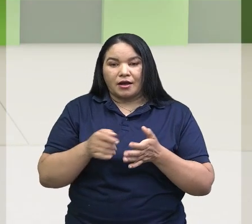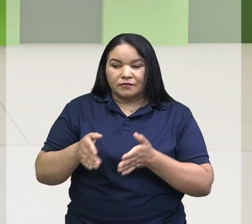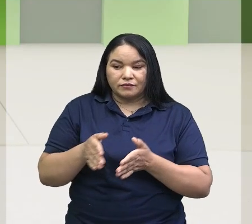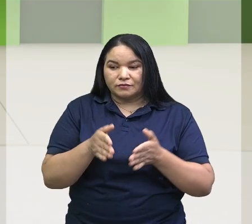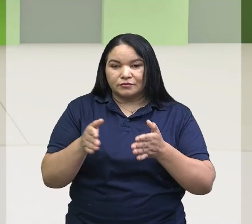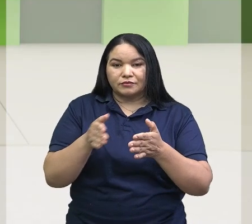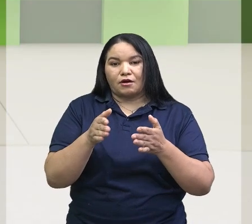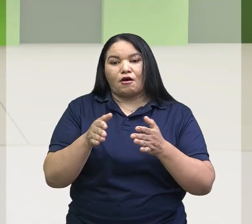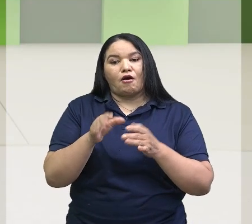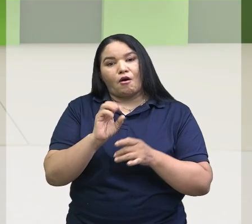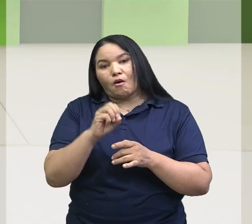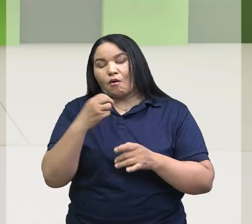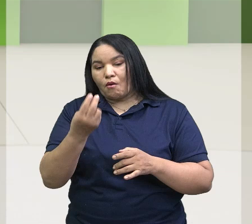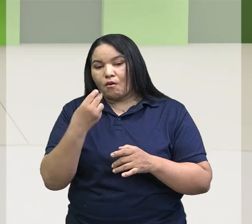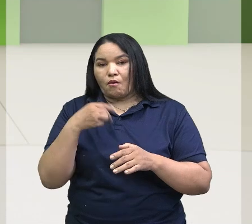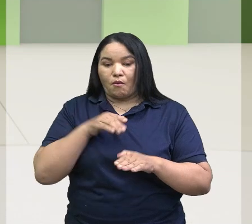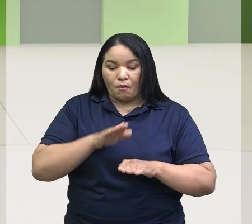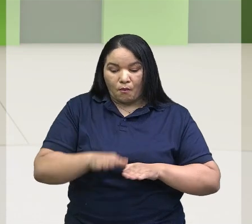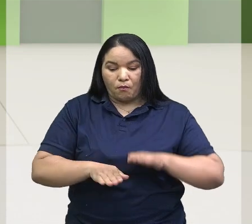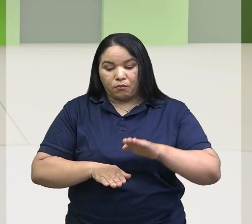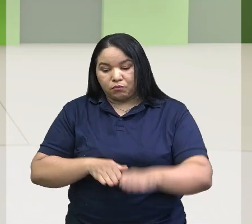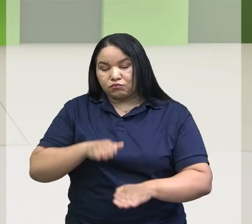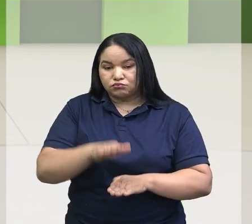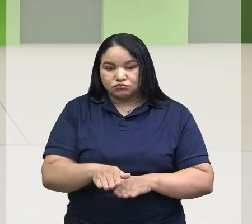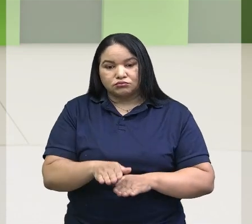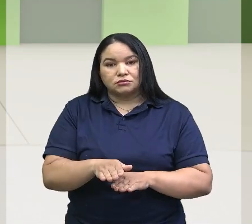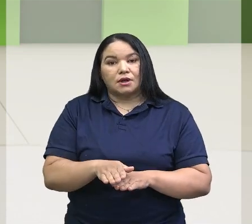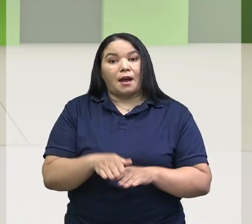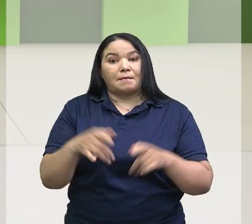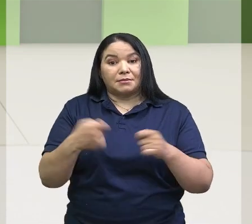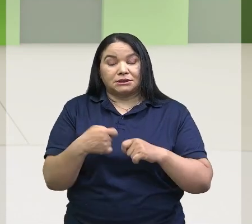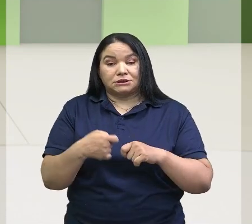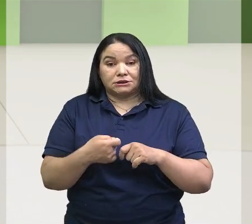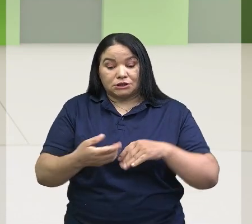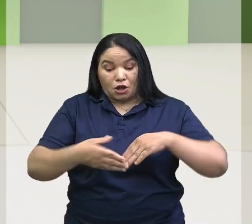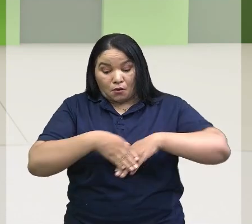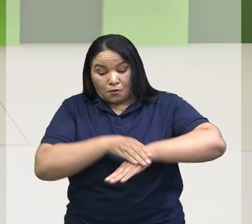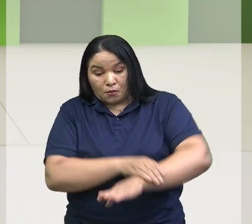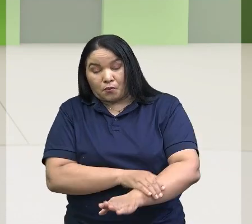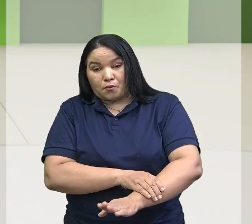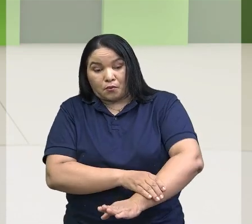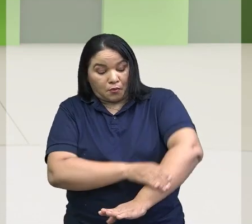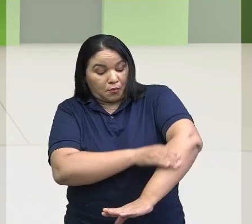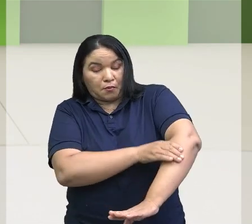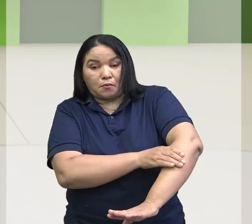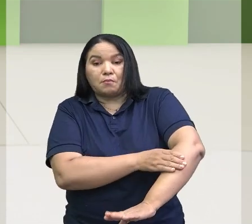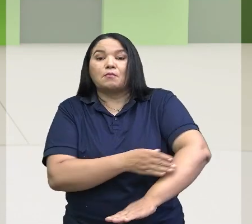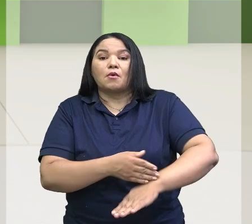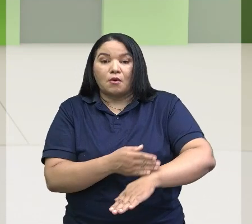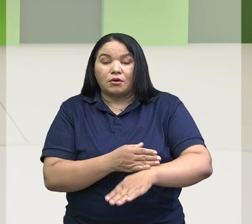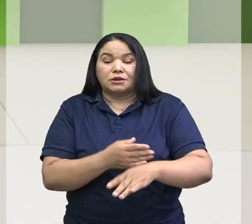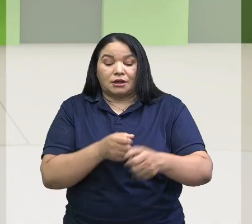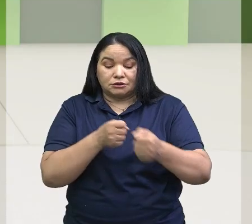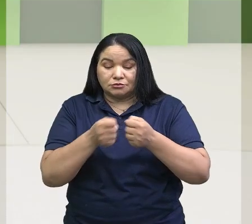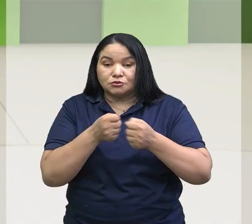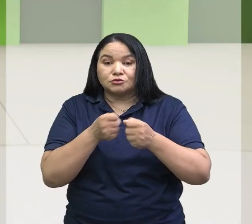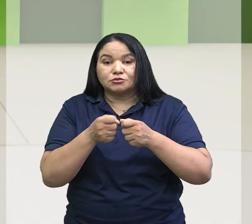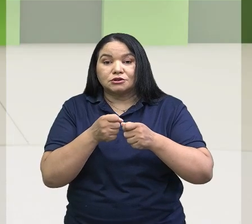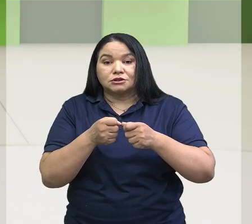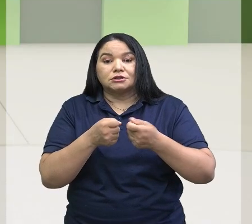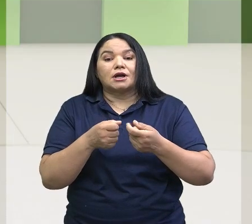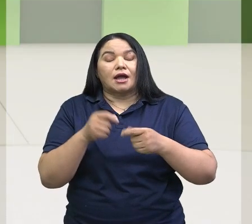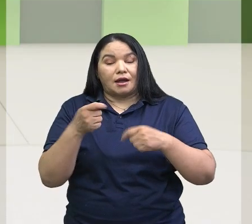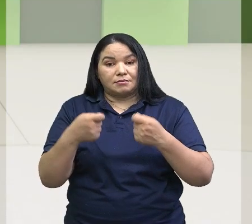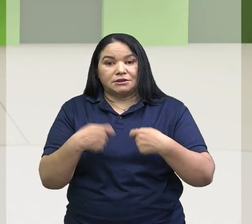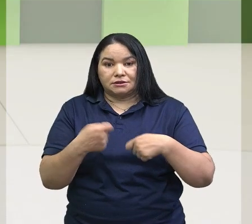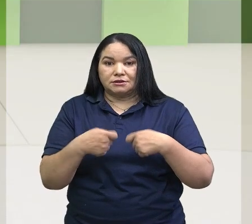precisar andar ali sobre essa água, como esse homem está fazendo, usa uma bota, né, aquelas botas de borracha, justamente para você evitar qualquer tipo de